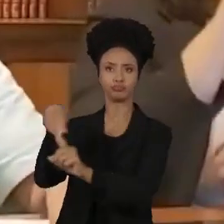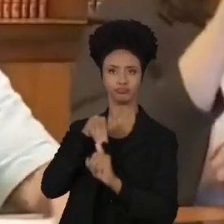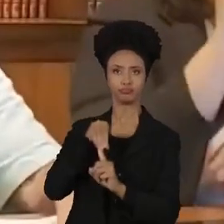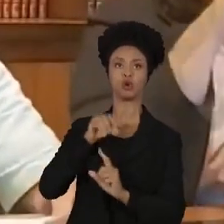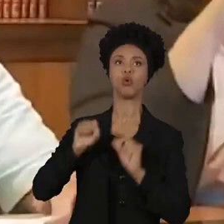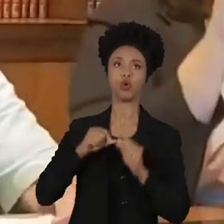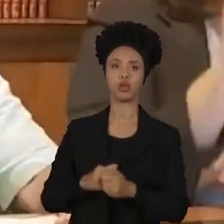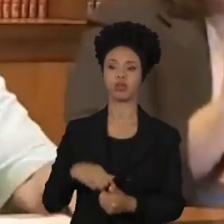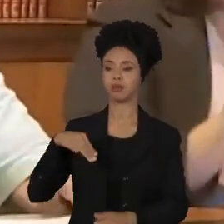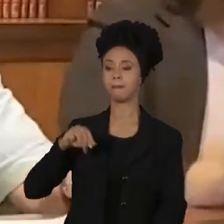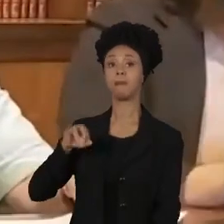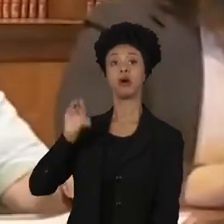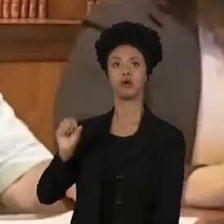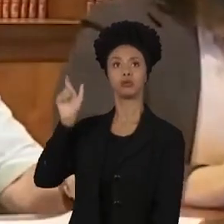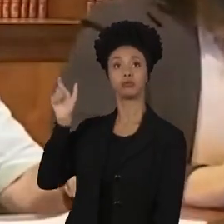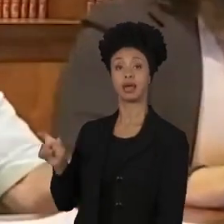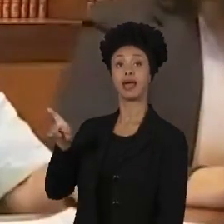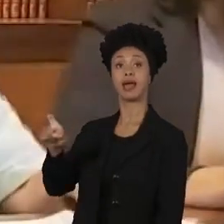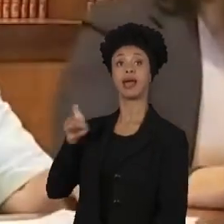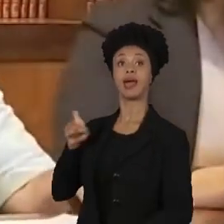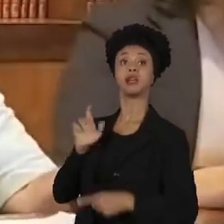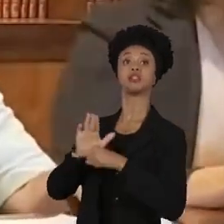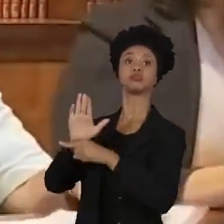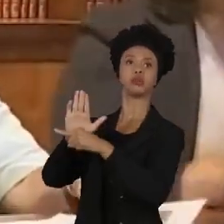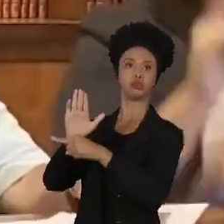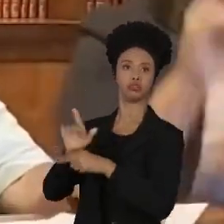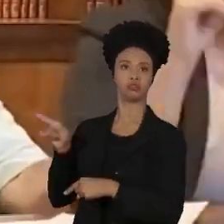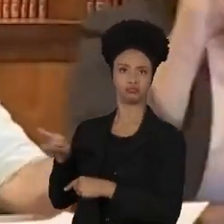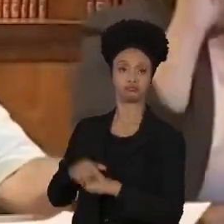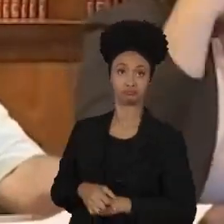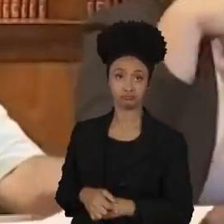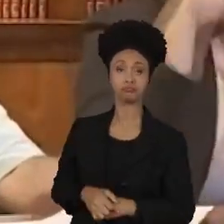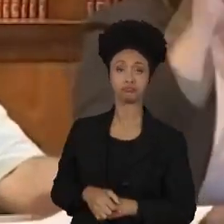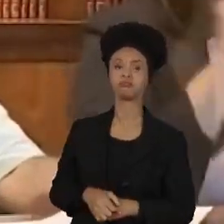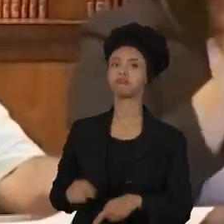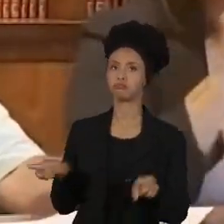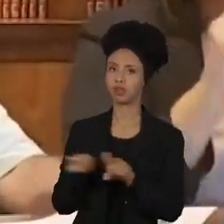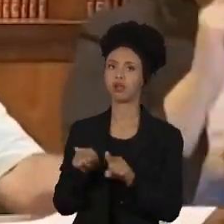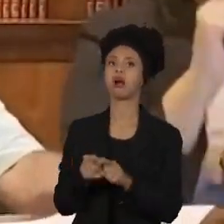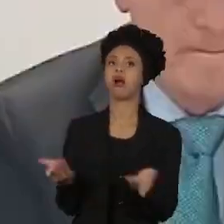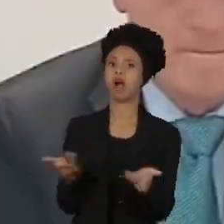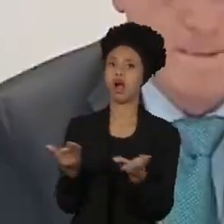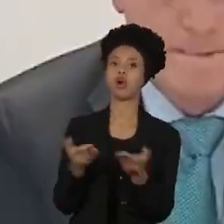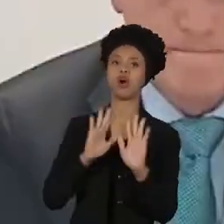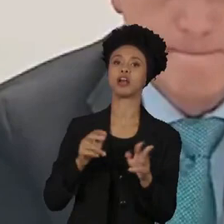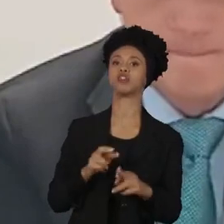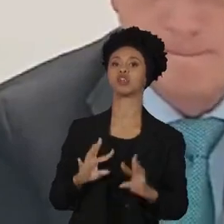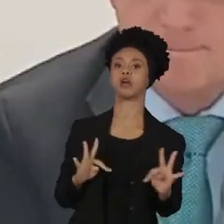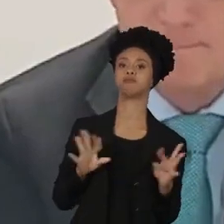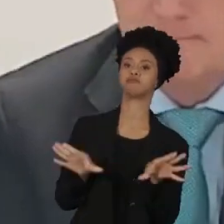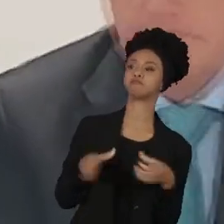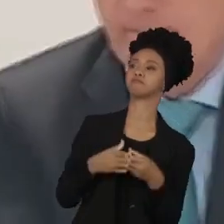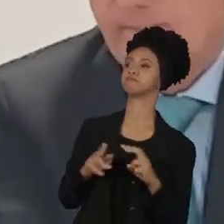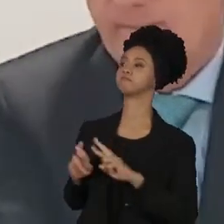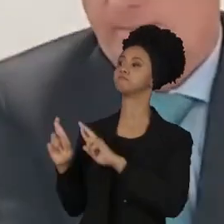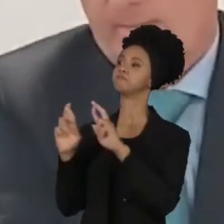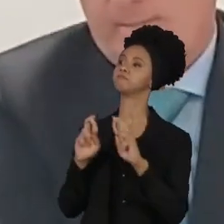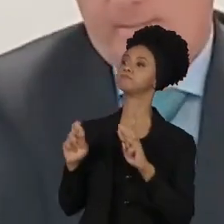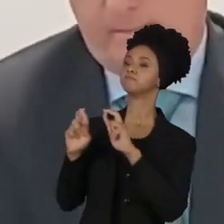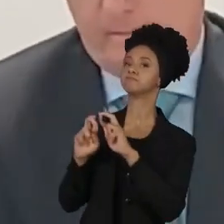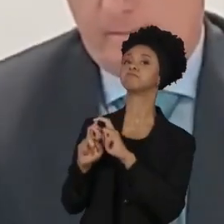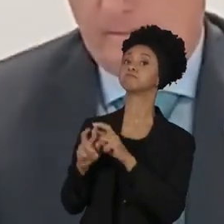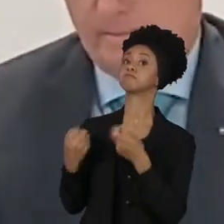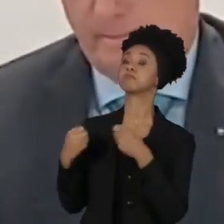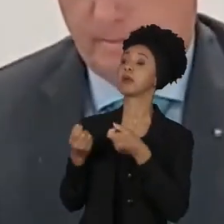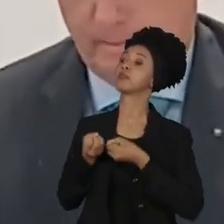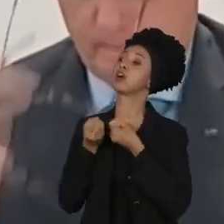Cid, ex-ajudante de ordens de Bolsonaro. Ele está na mira dos governistas que querem ter acesso aos dados